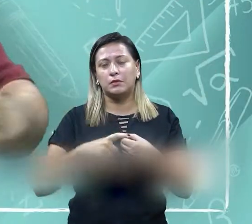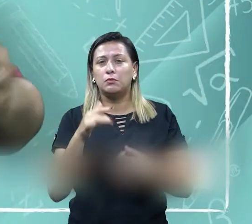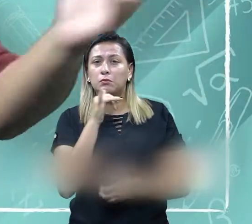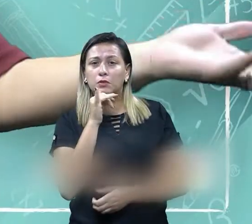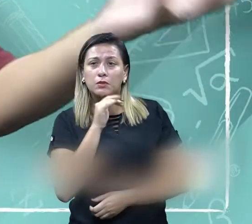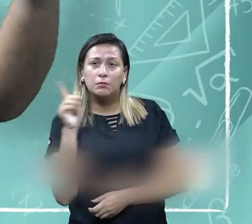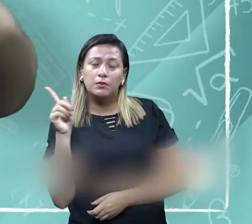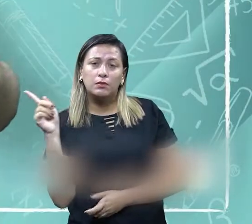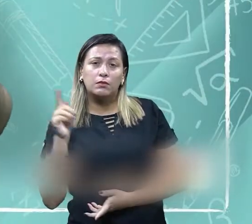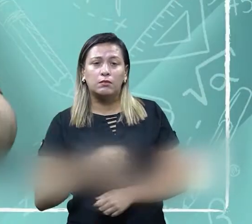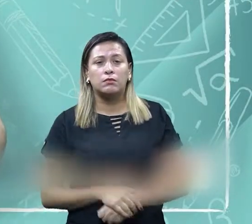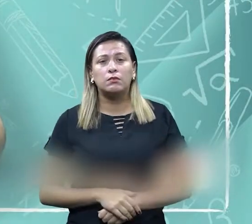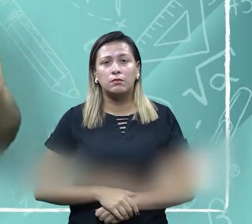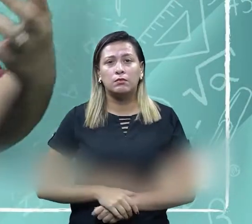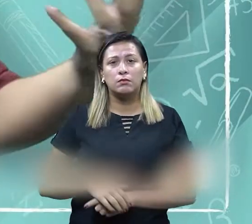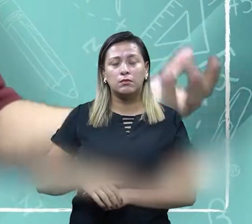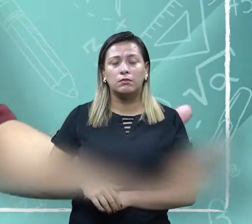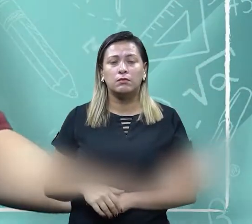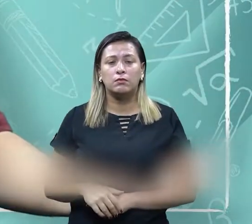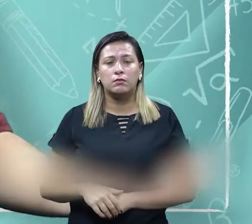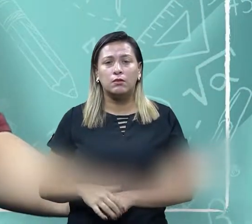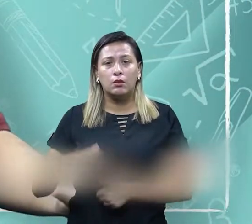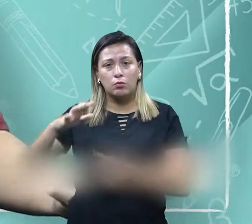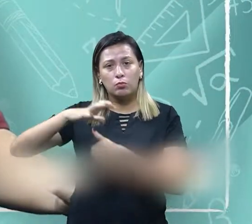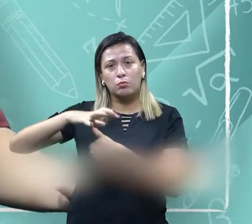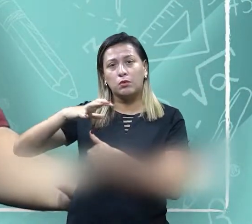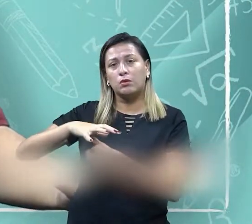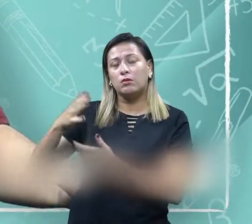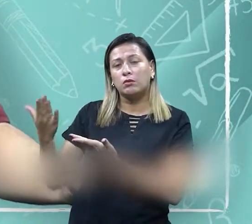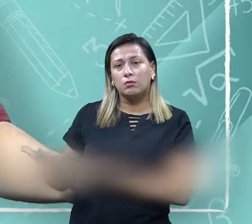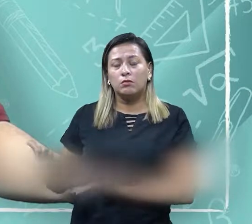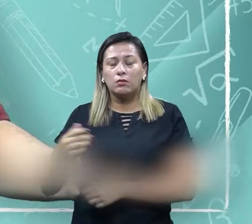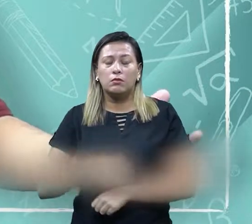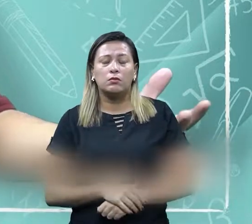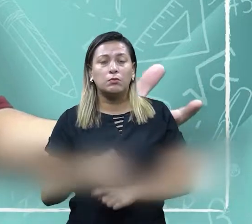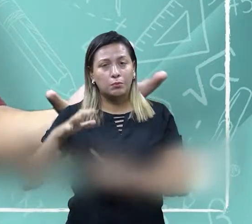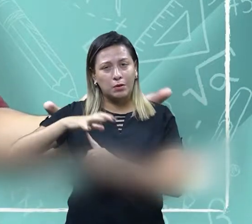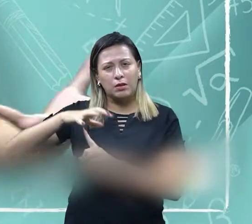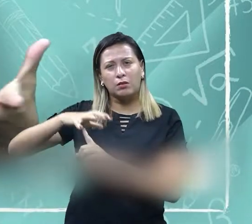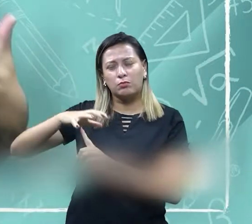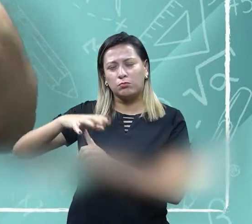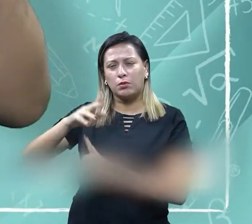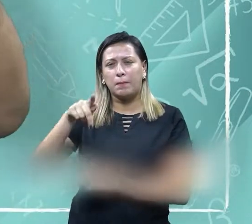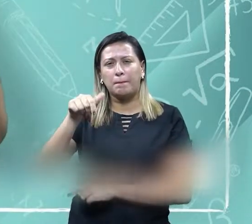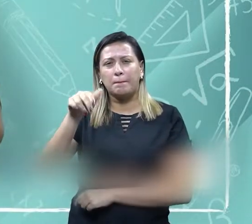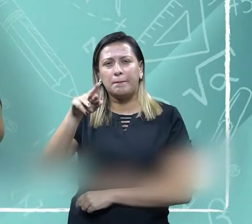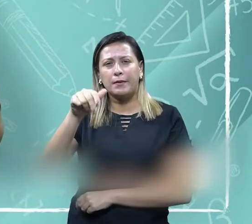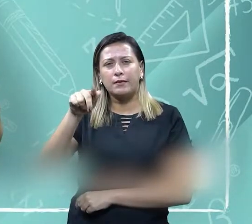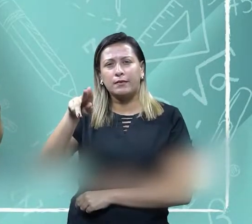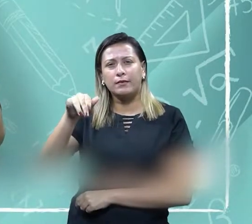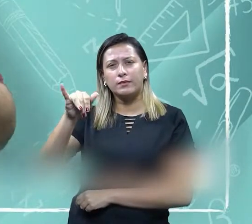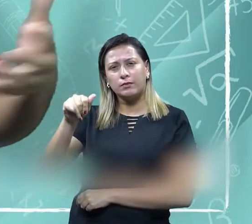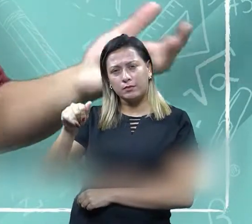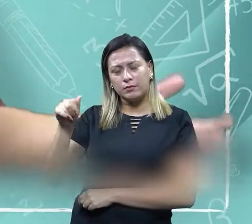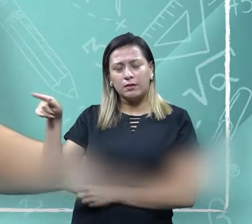Paraguai e Paraguai para cá é mais fácil pela questão geográfica, tá bom? E também a similaridade cultural. Esse